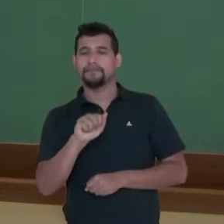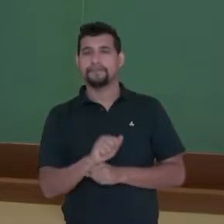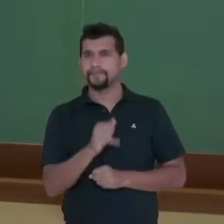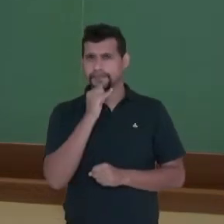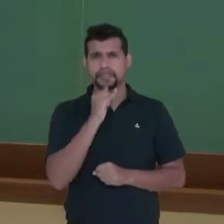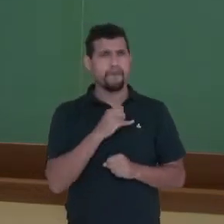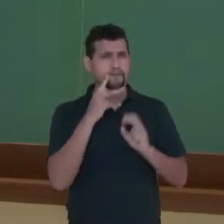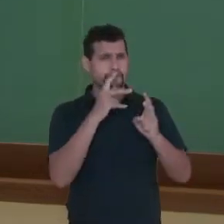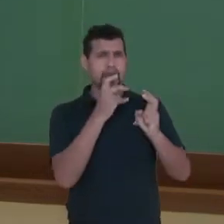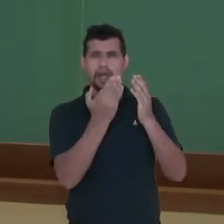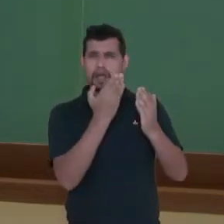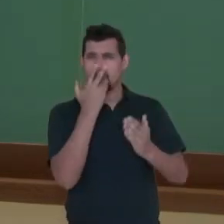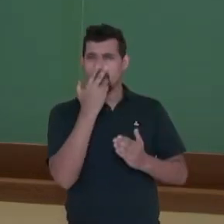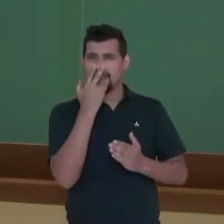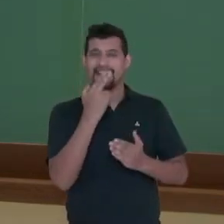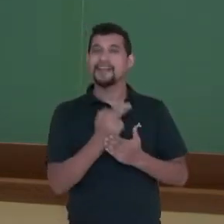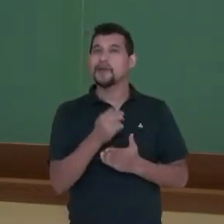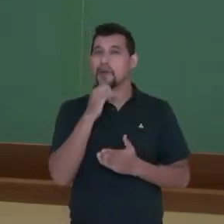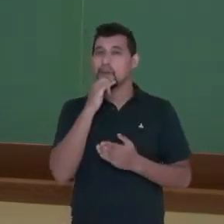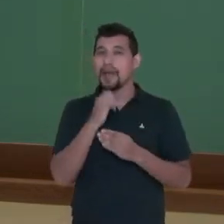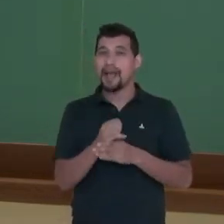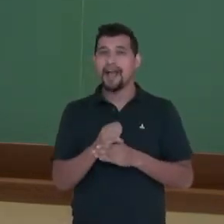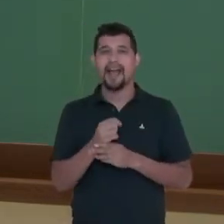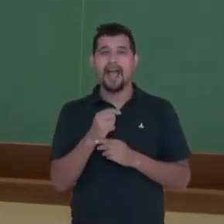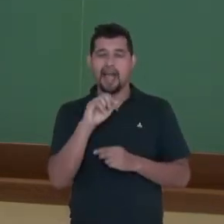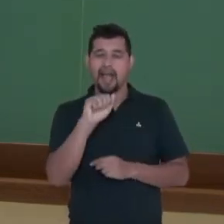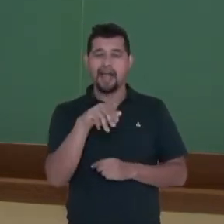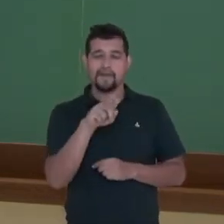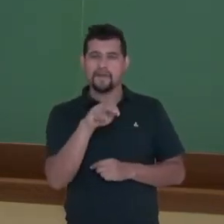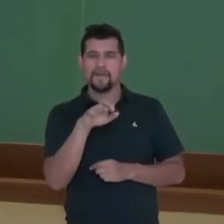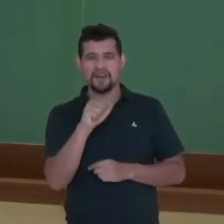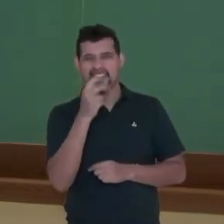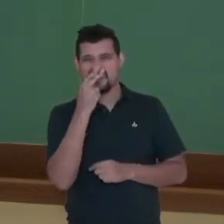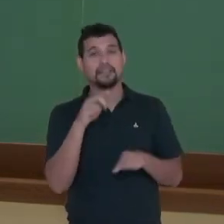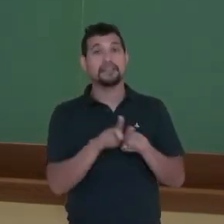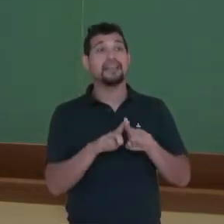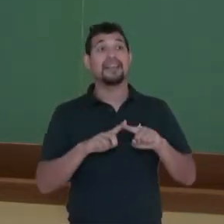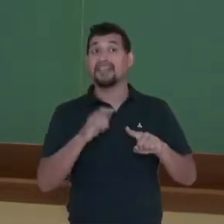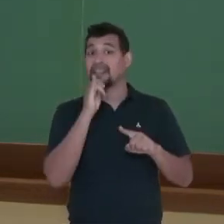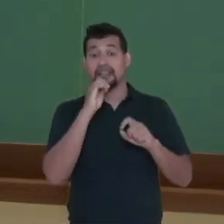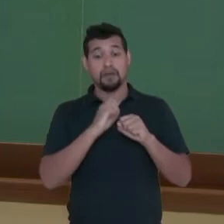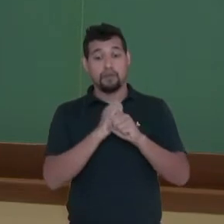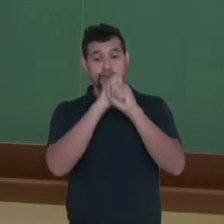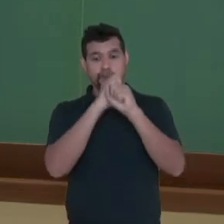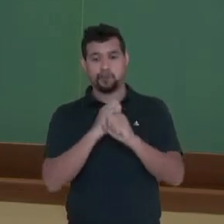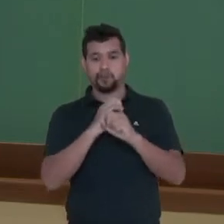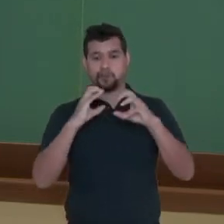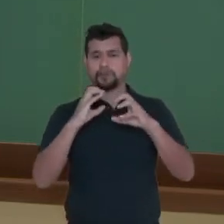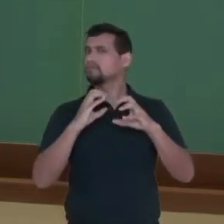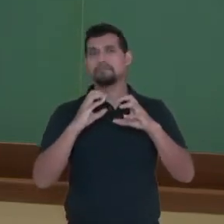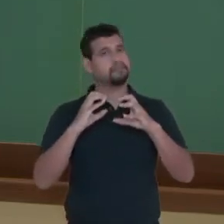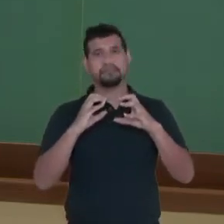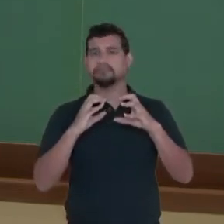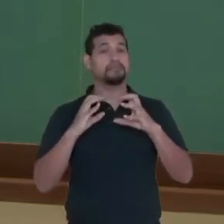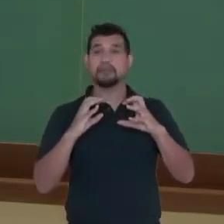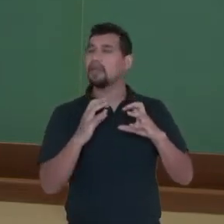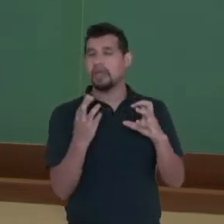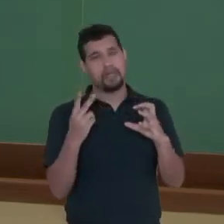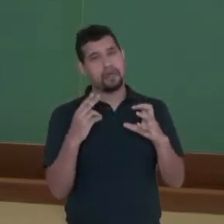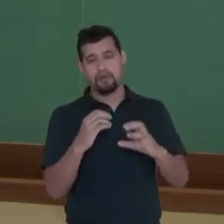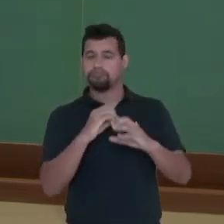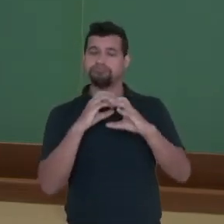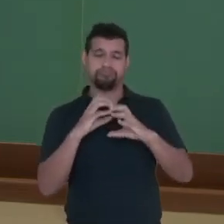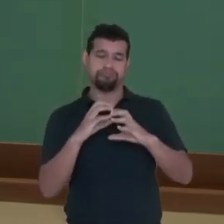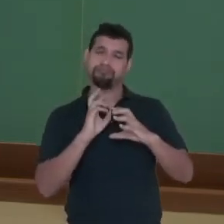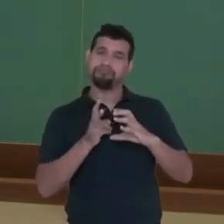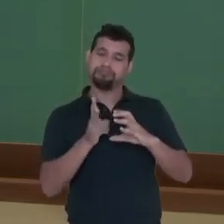microscópio seria parecido com uma amora, por isso o nome de mórula. Então, ele não aumentou o volume dessa célula, é o mesmo